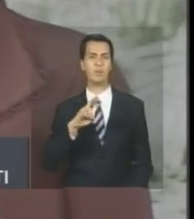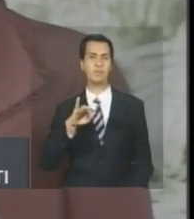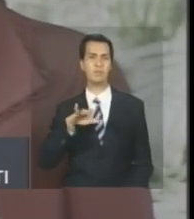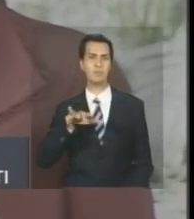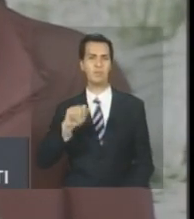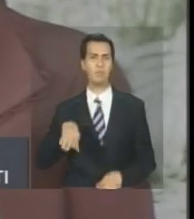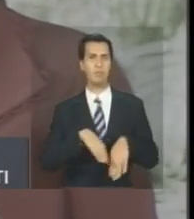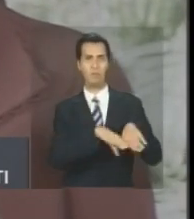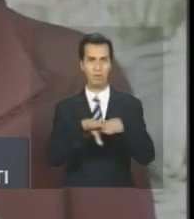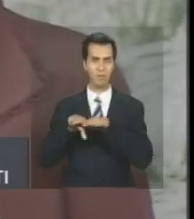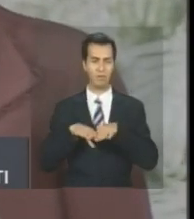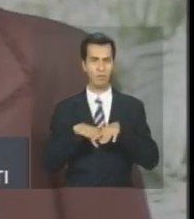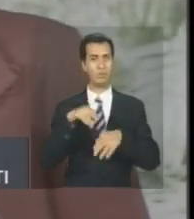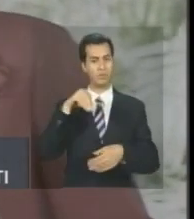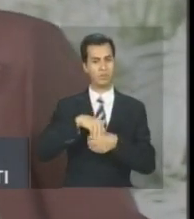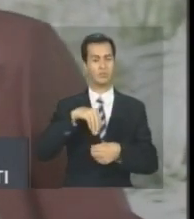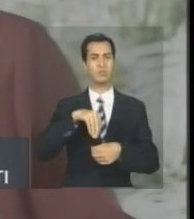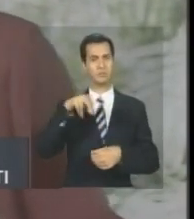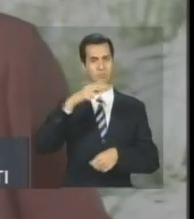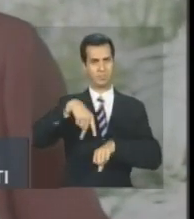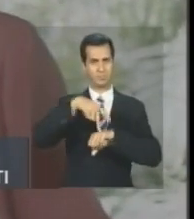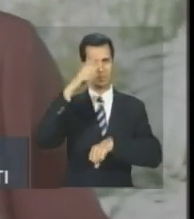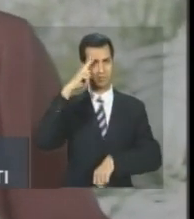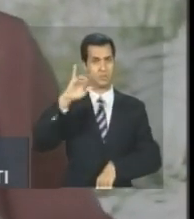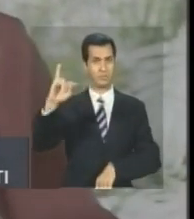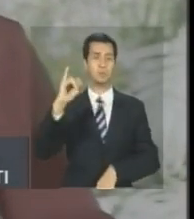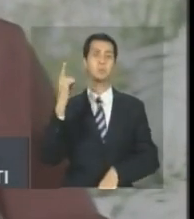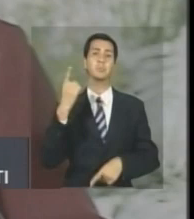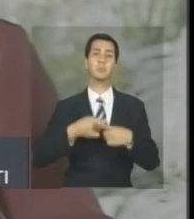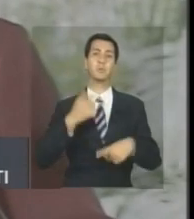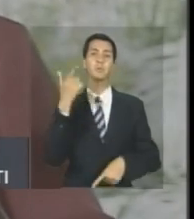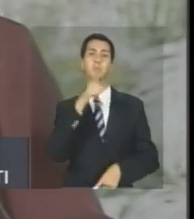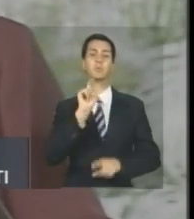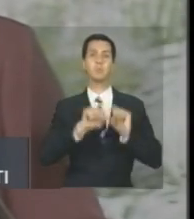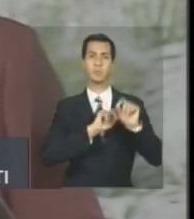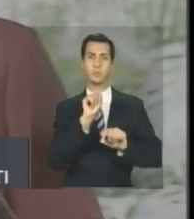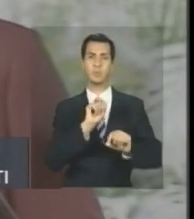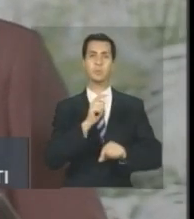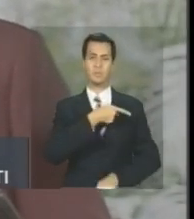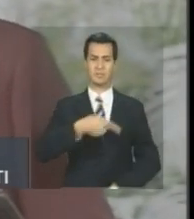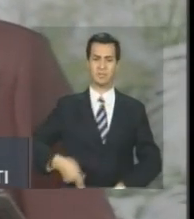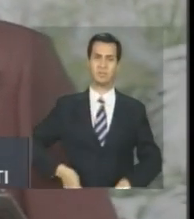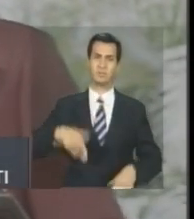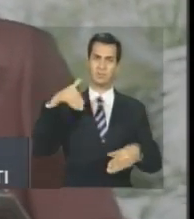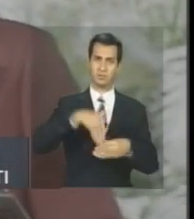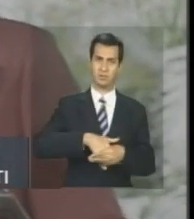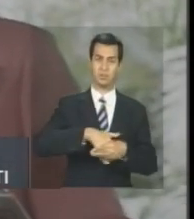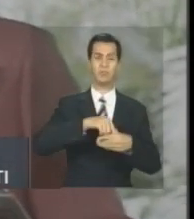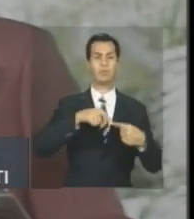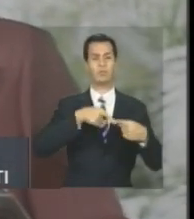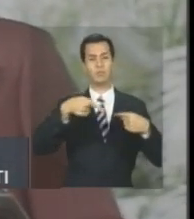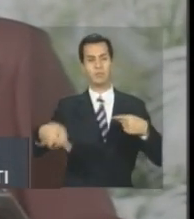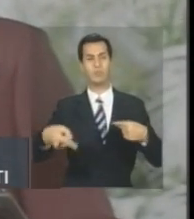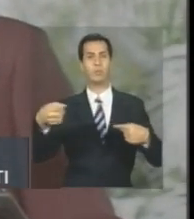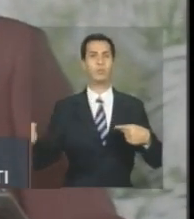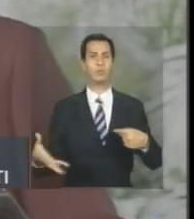um governo democraticamente eleito para outro, e em sua capacidade de formar novo